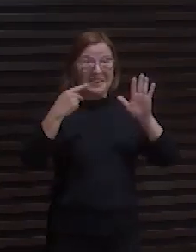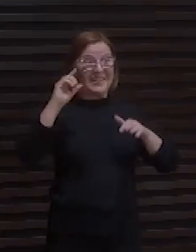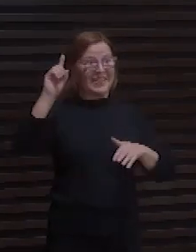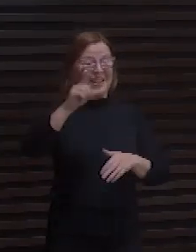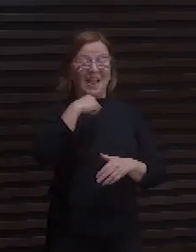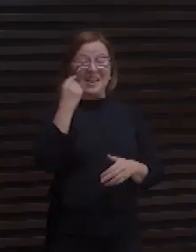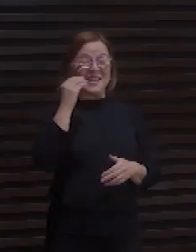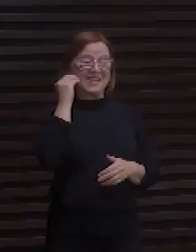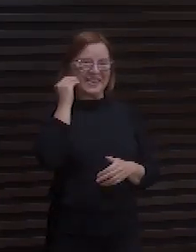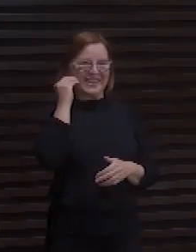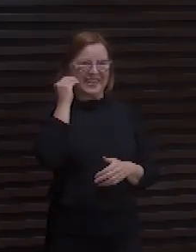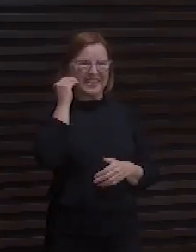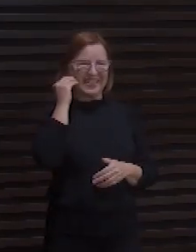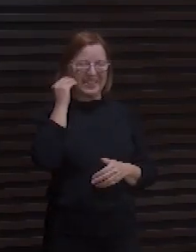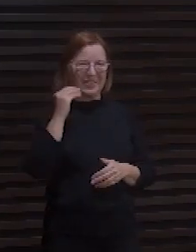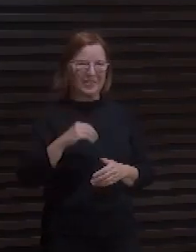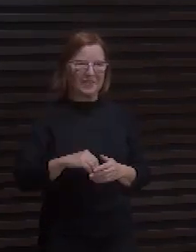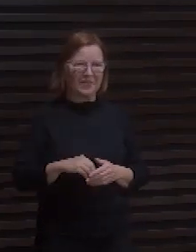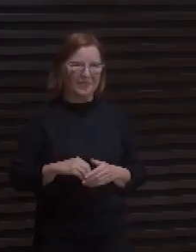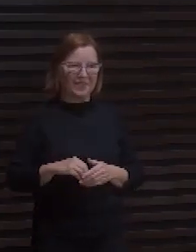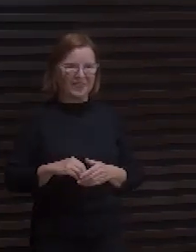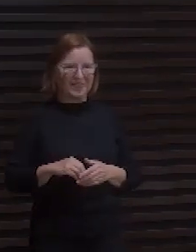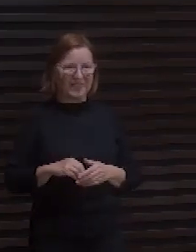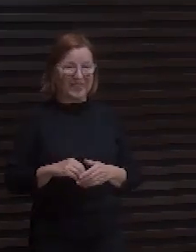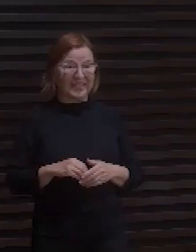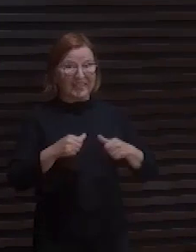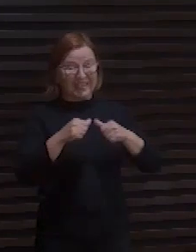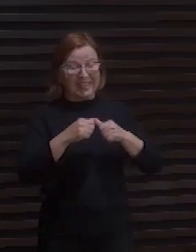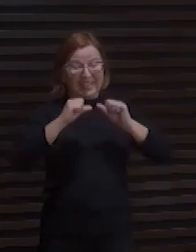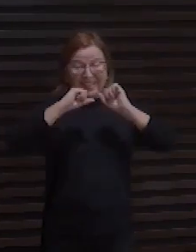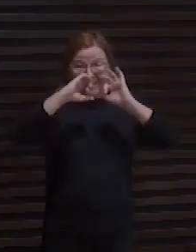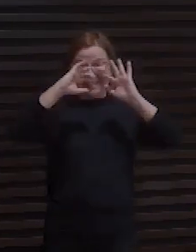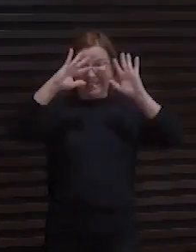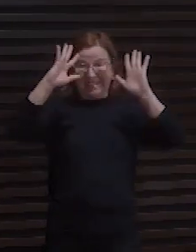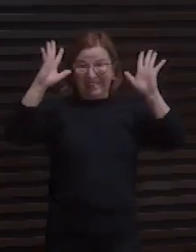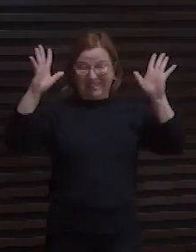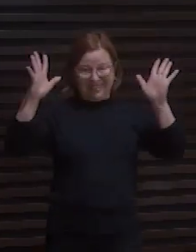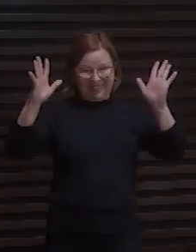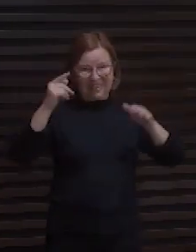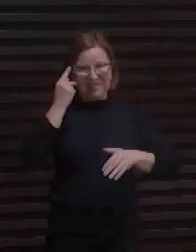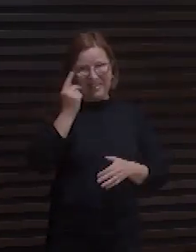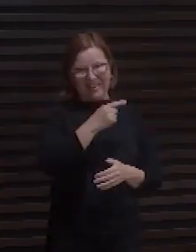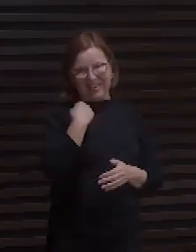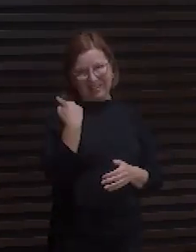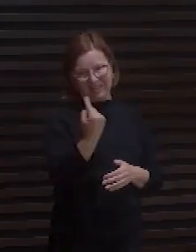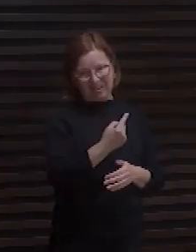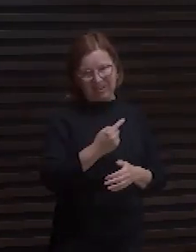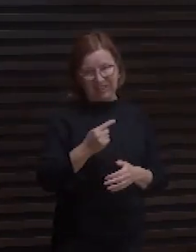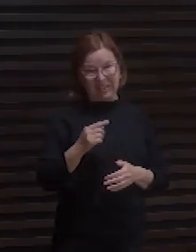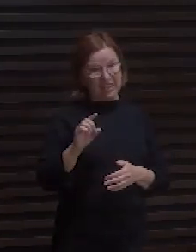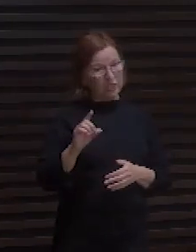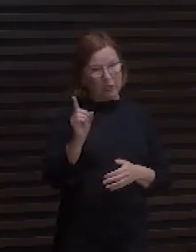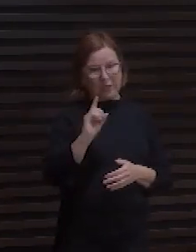muito claramente explícito para nós. É só não nos conformarmos